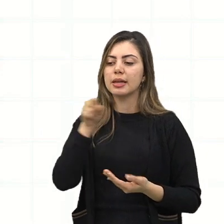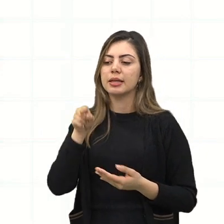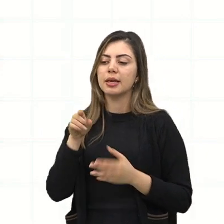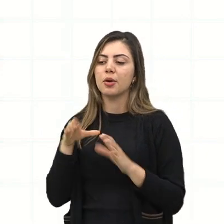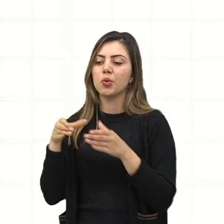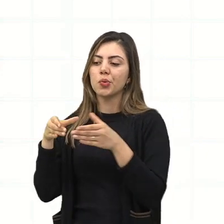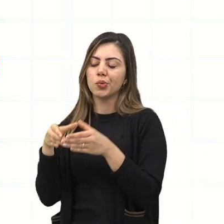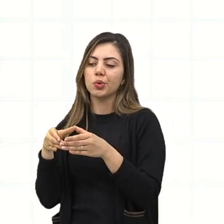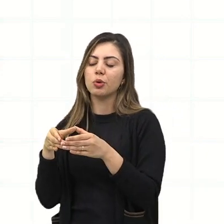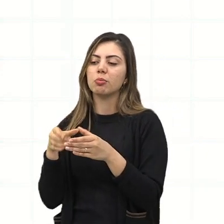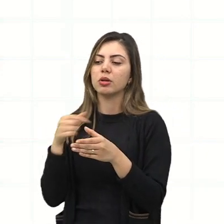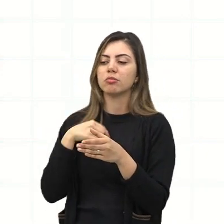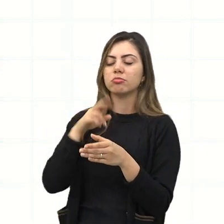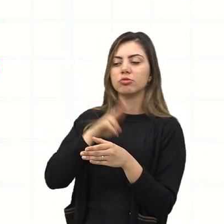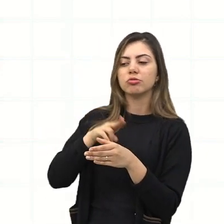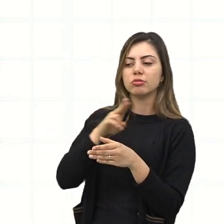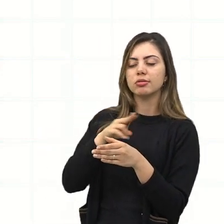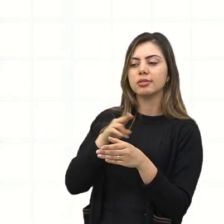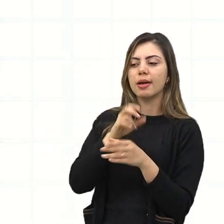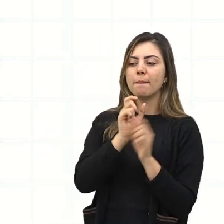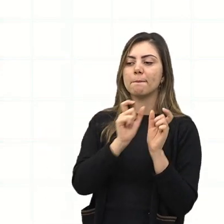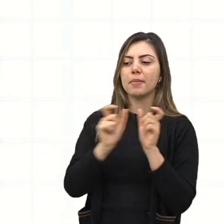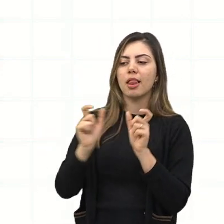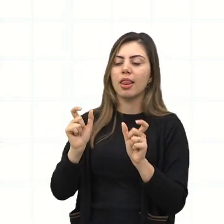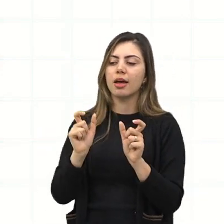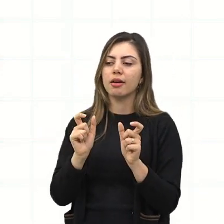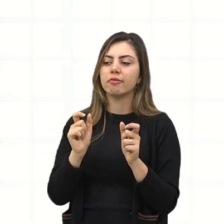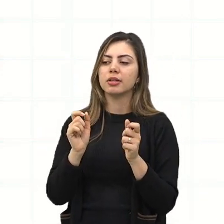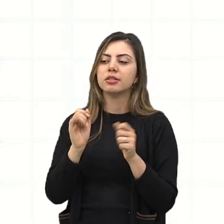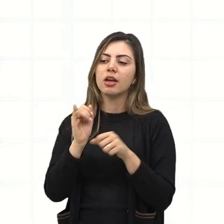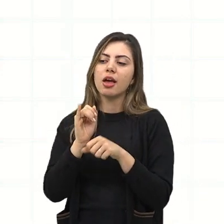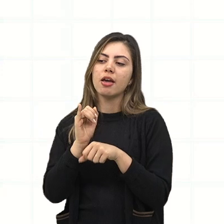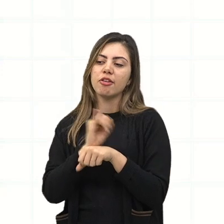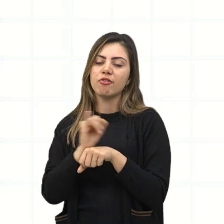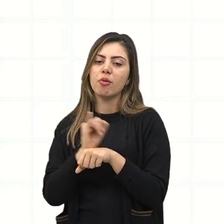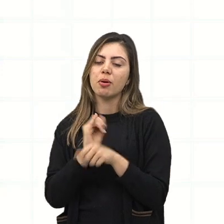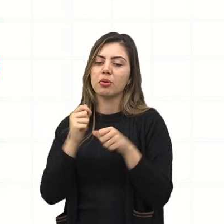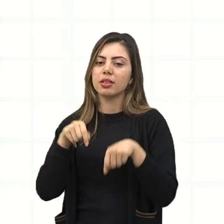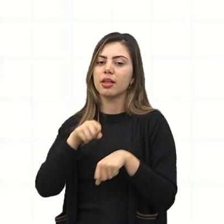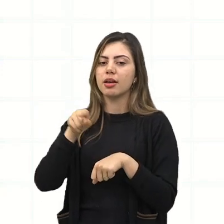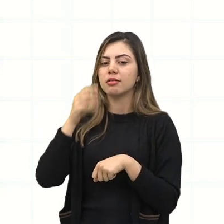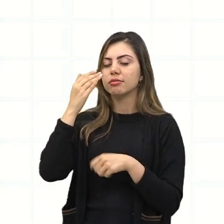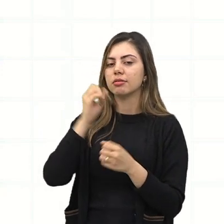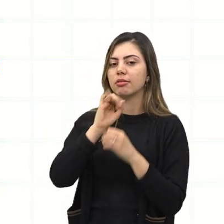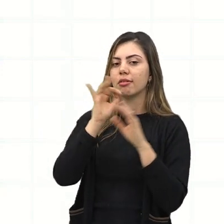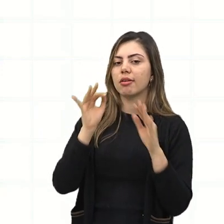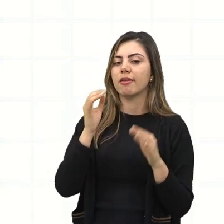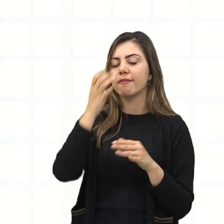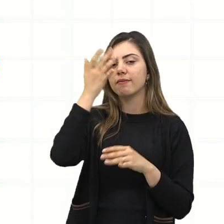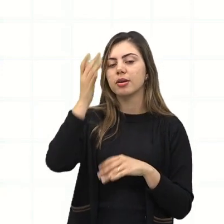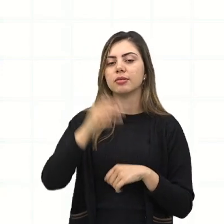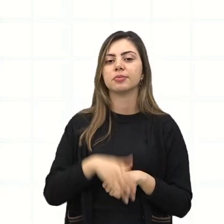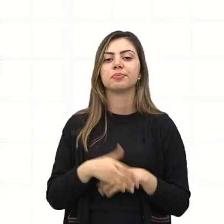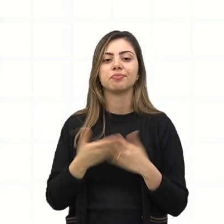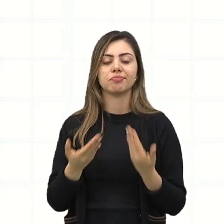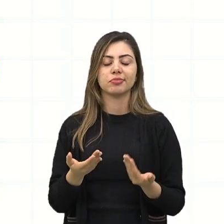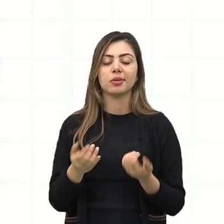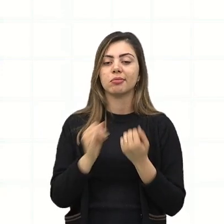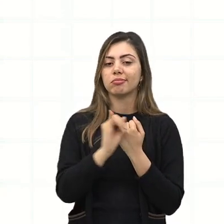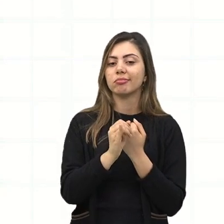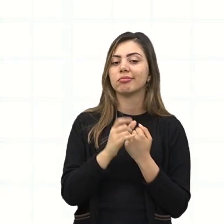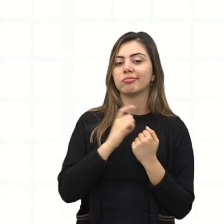usar elementos mais simples e coloquiais para não parecer alguma coisa muito formal. A nossa crônica narrativa vai apresentar esses elementos